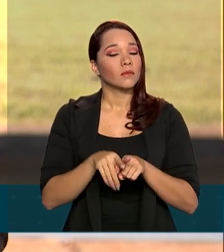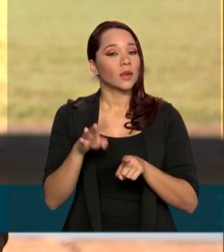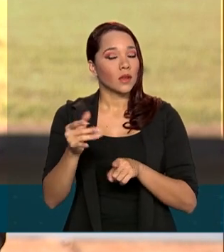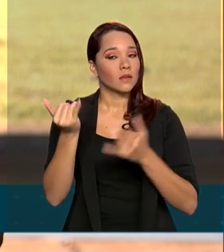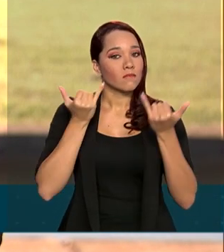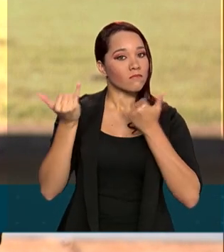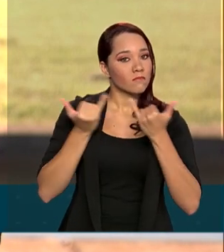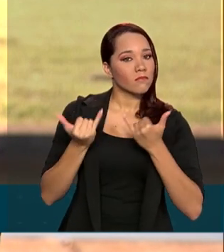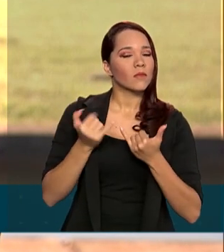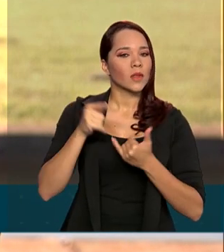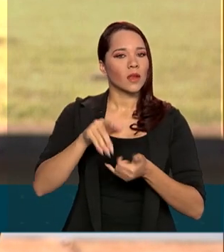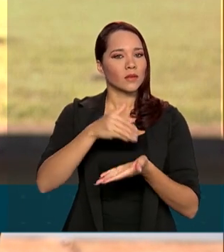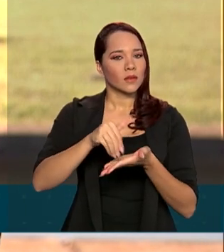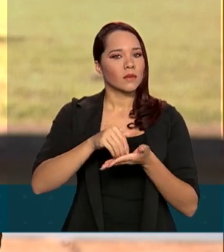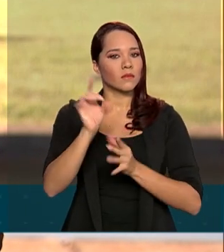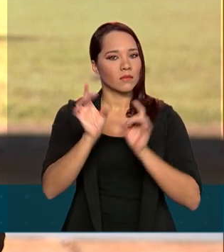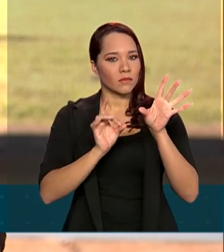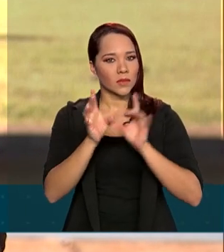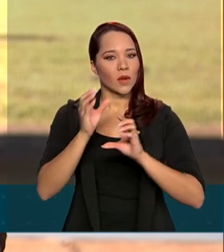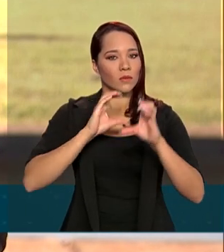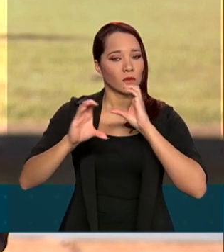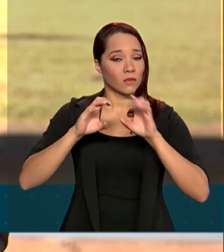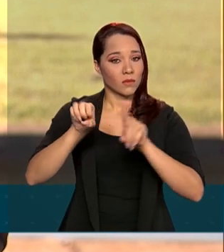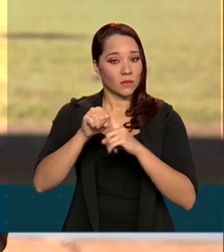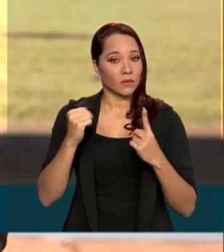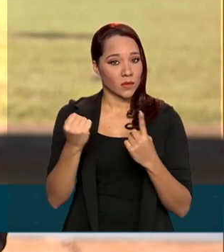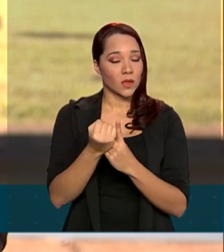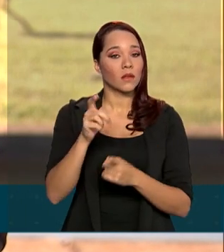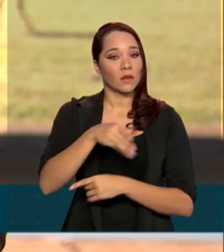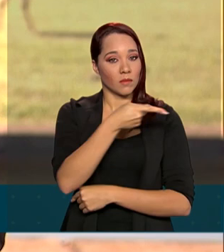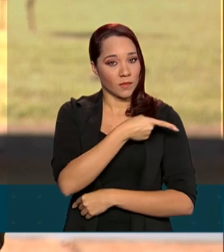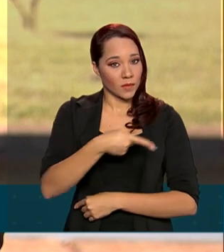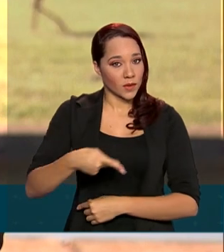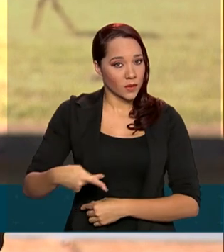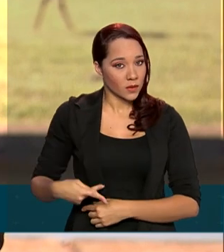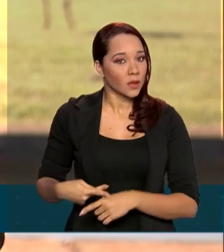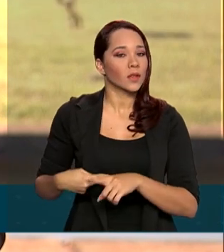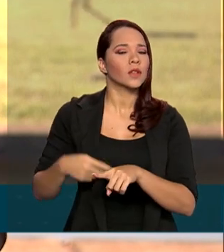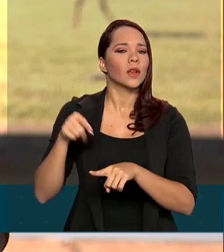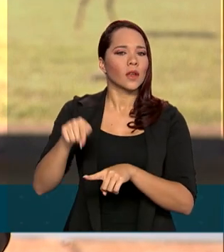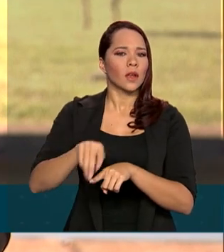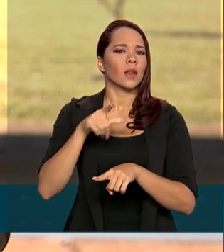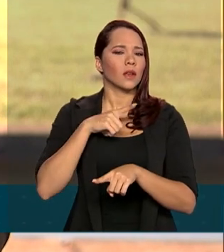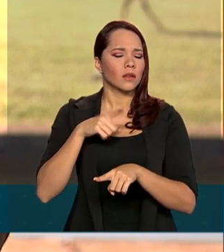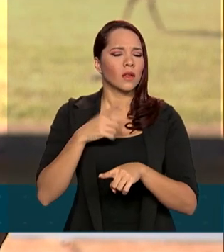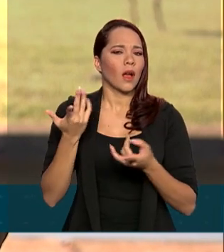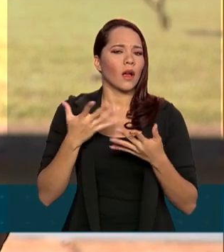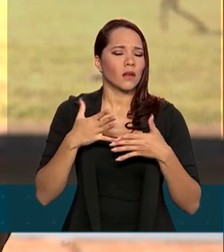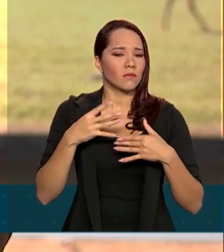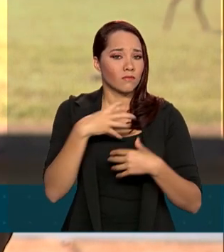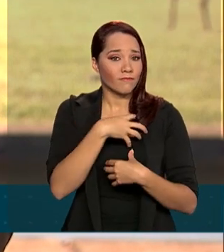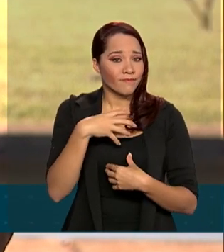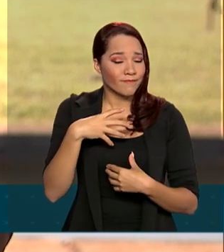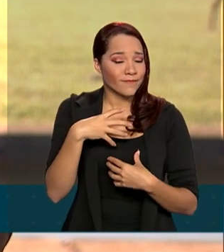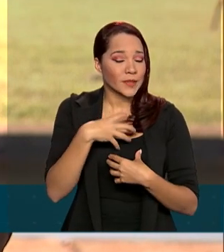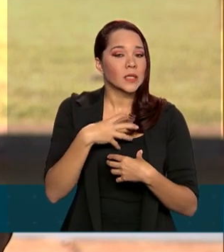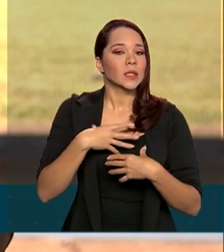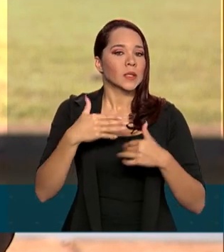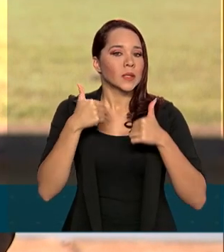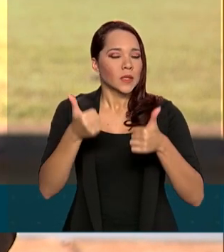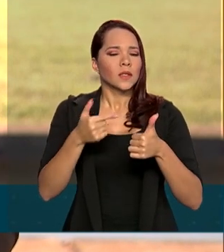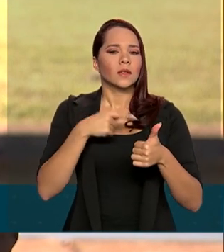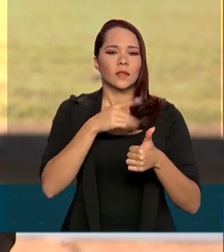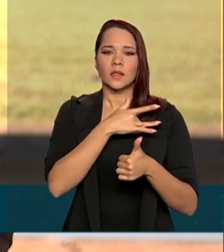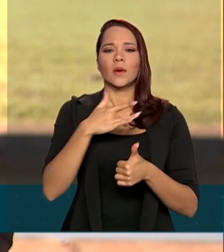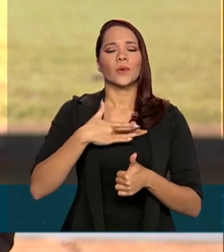informações da Secretaria Especial de Comunicação Social da Presidência da República, presidente está com o quadro estável, está em boas condições